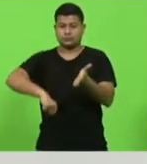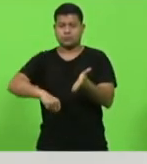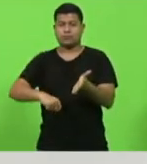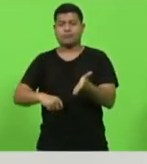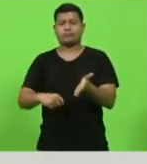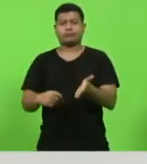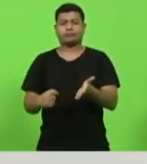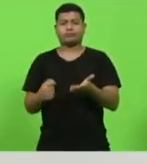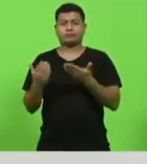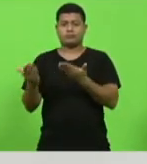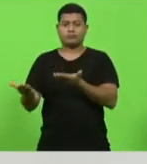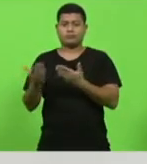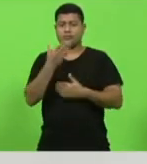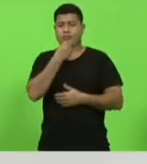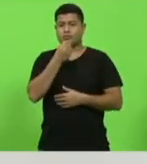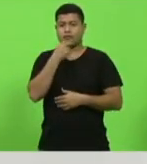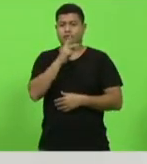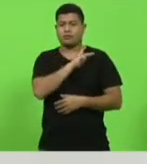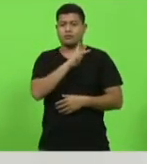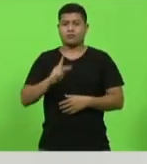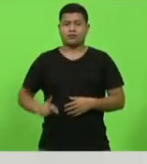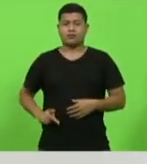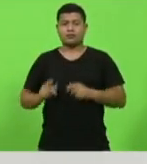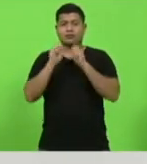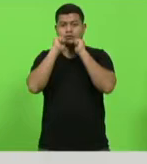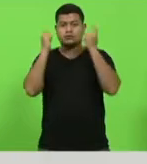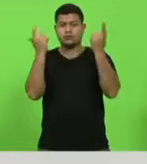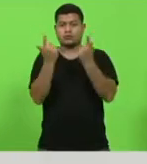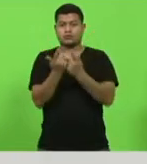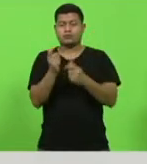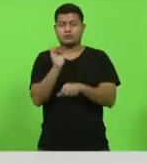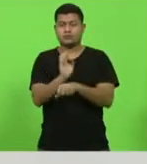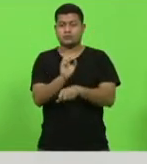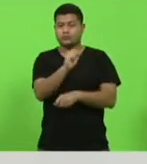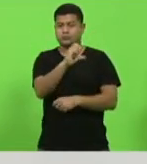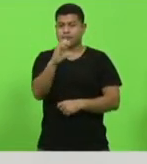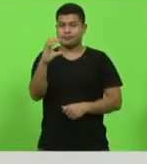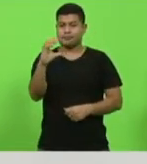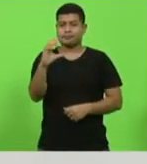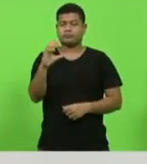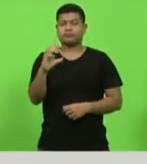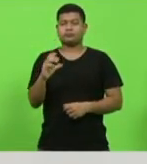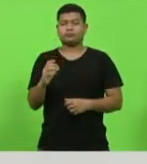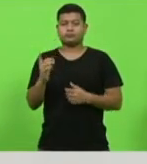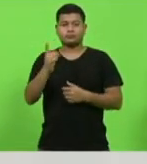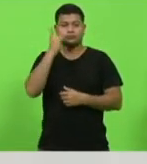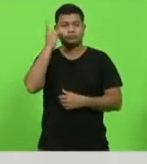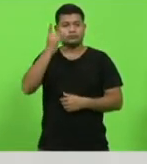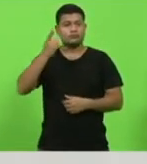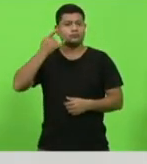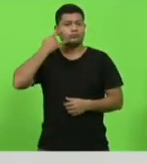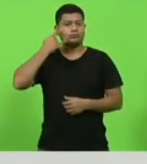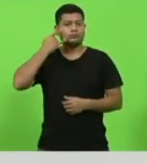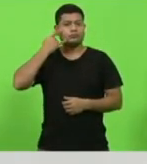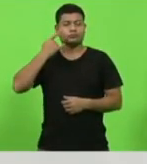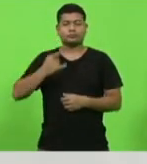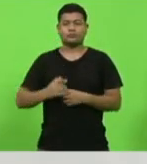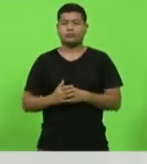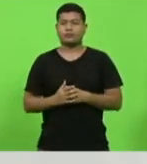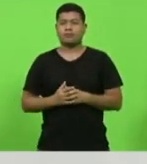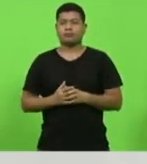o excelentíssimo senhor presidente da Assembleia Legislativa do Estado de Santa Catarina Deputado Mauro de